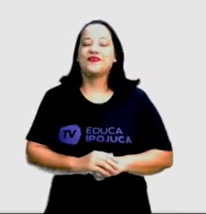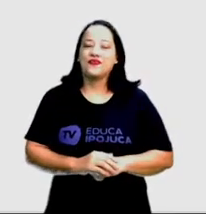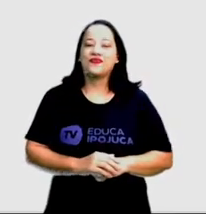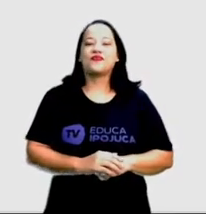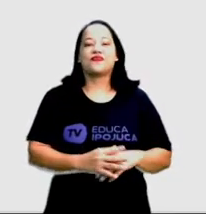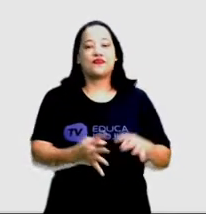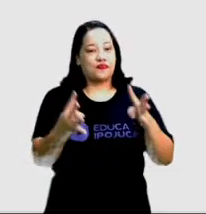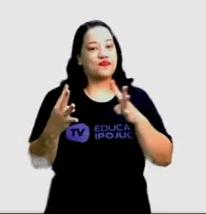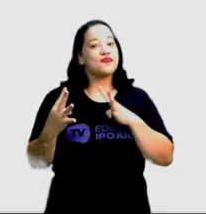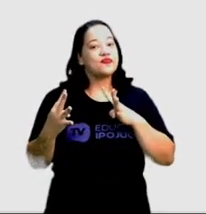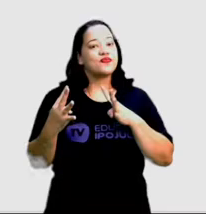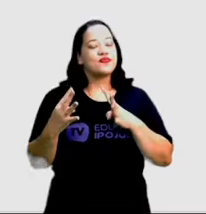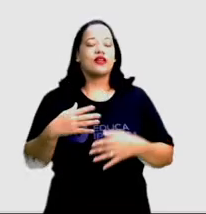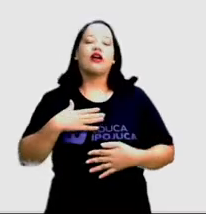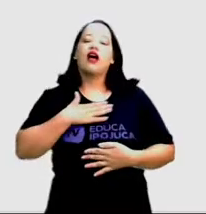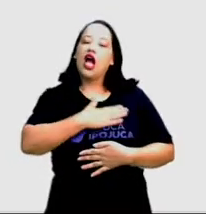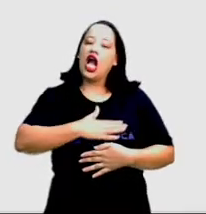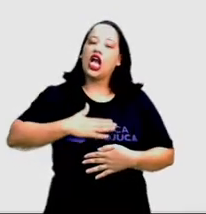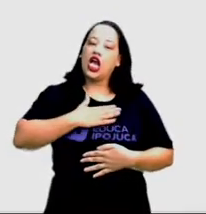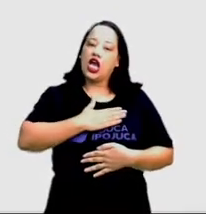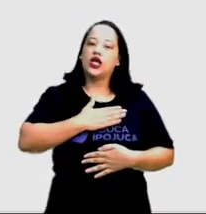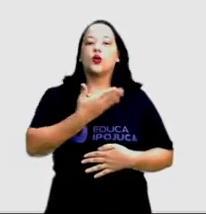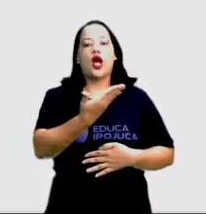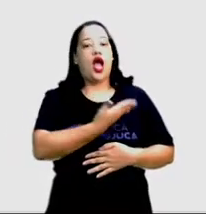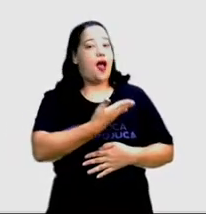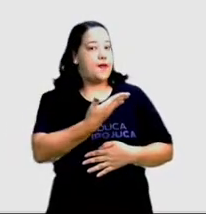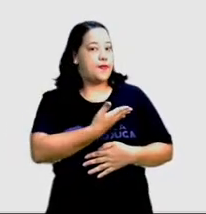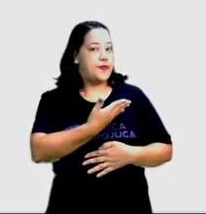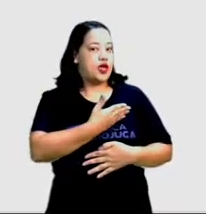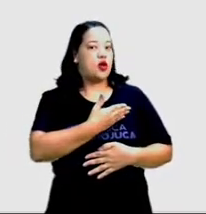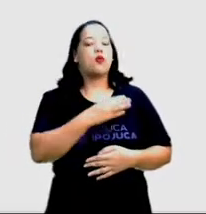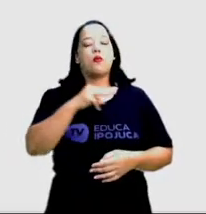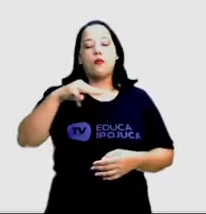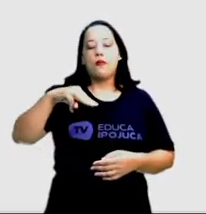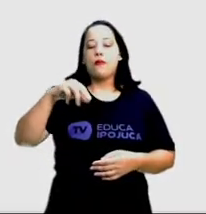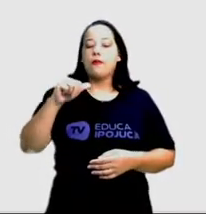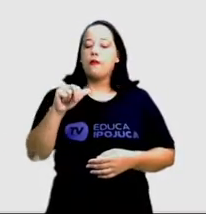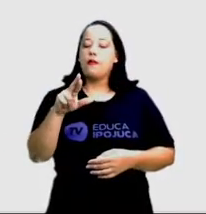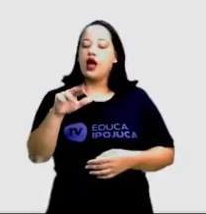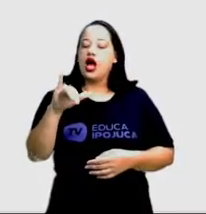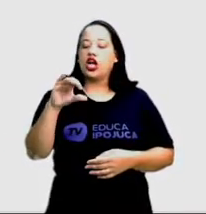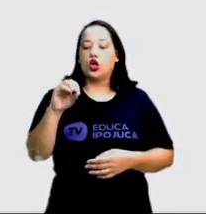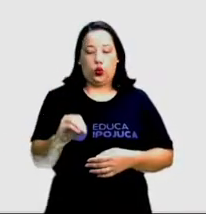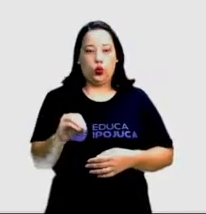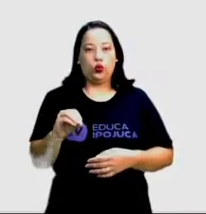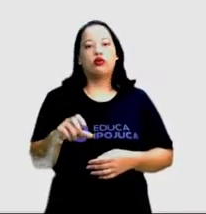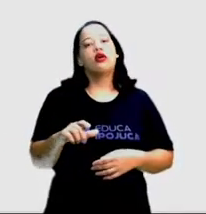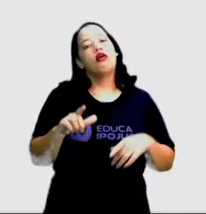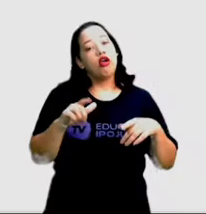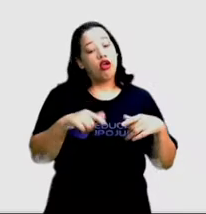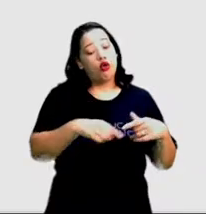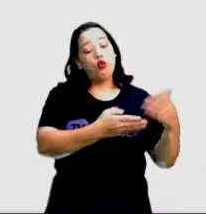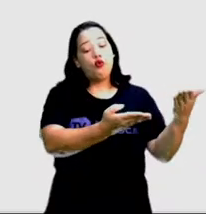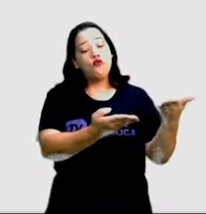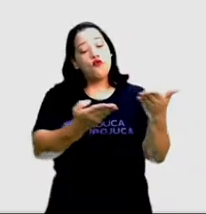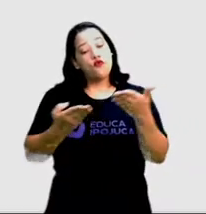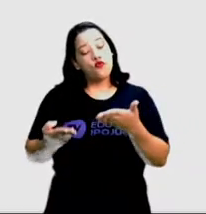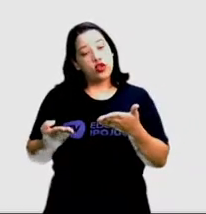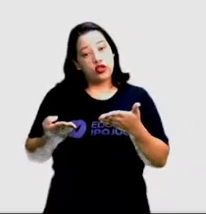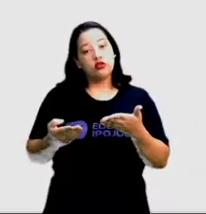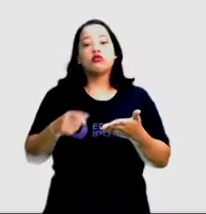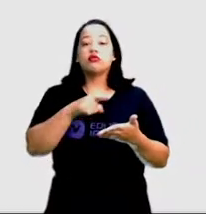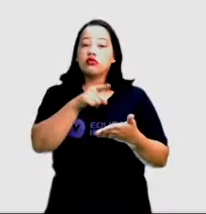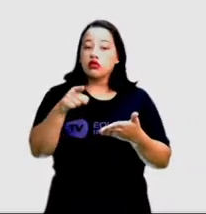atenção. Querido amigo Mário, convido você para minha festa